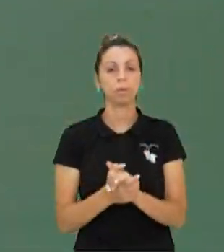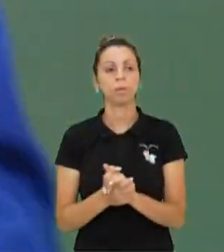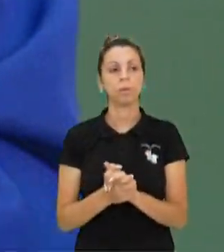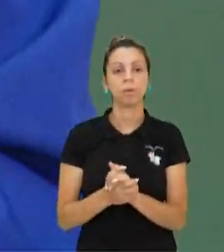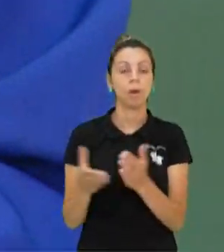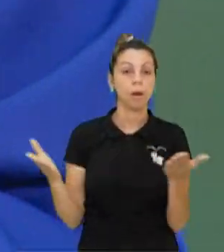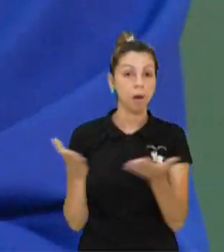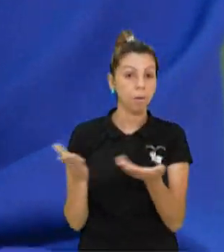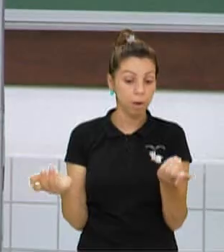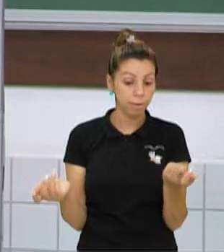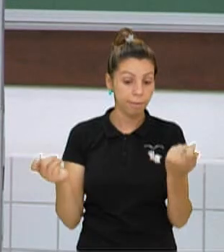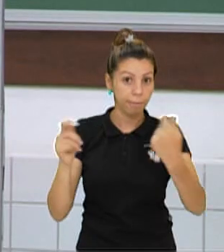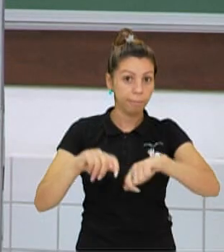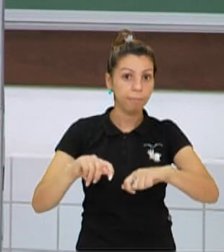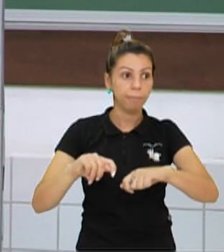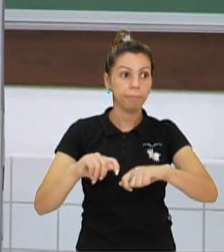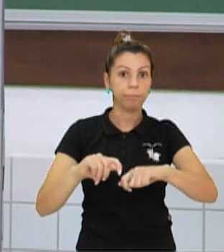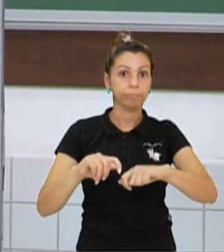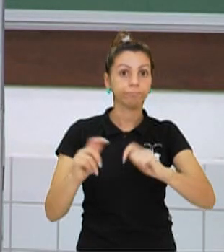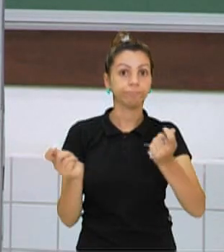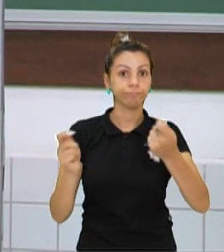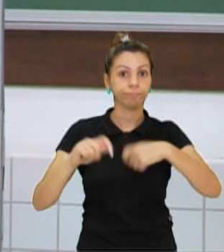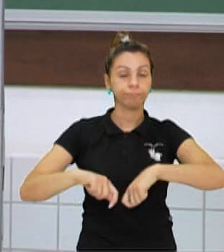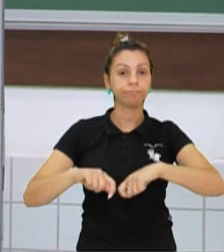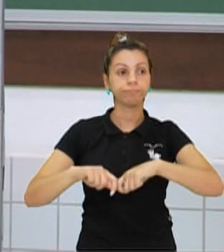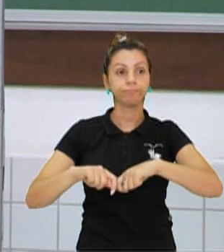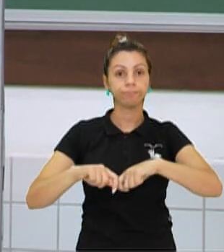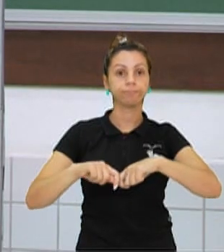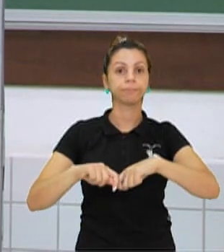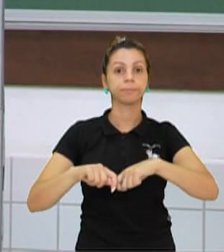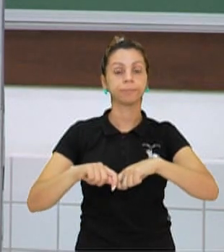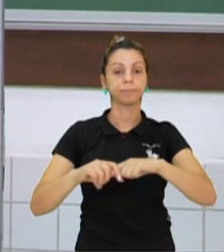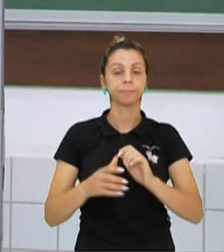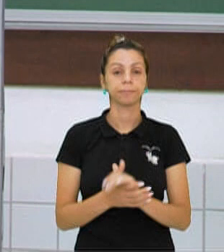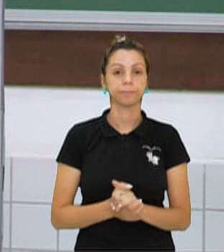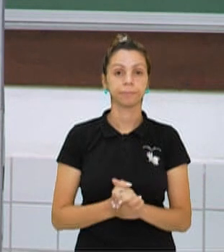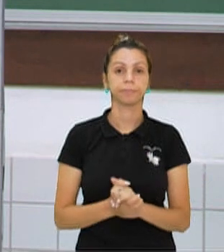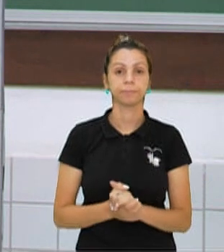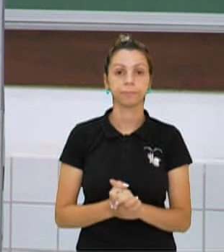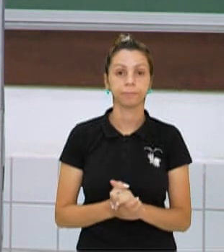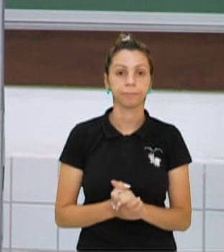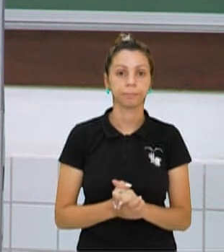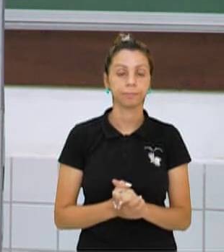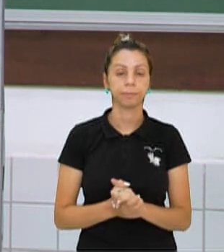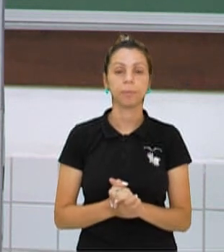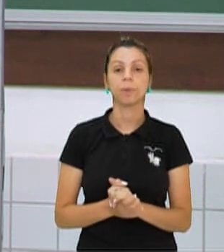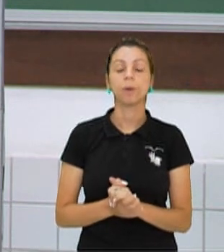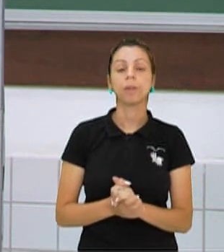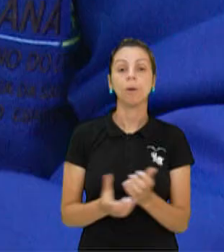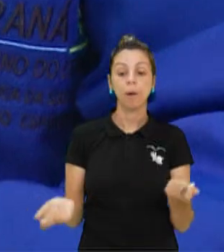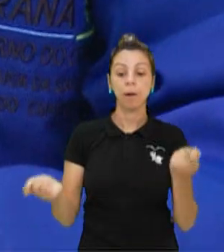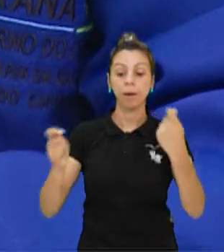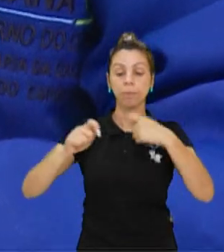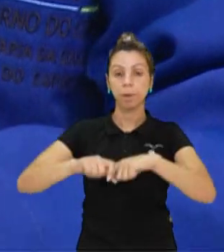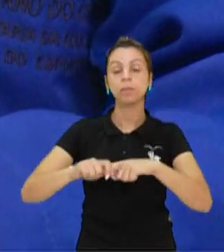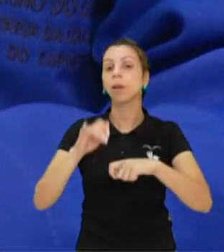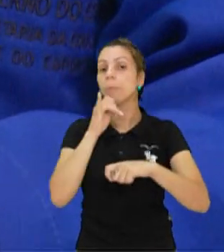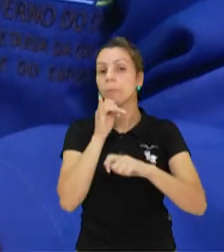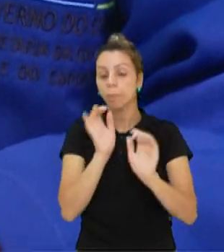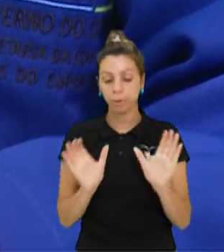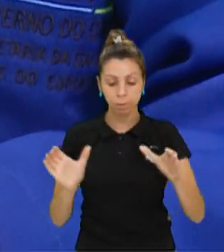a gente fala de capacidade, né, a capacidade dele é o quão dentro dele eu consigo colocar